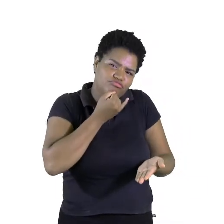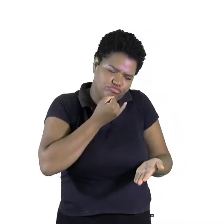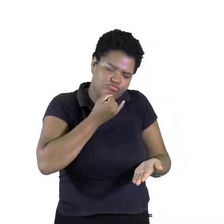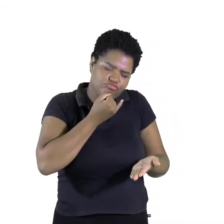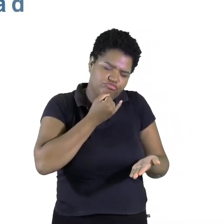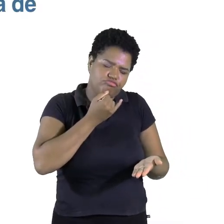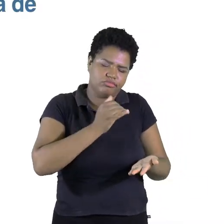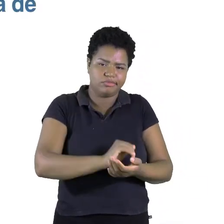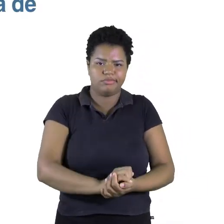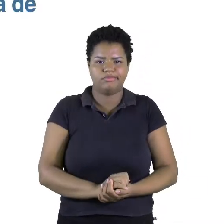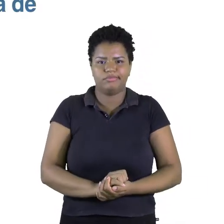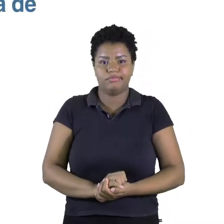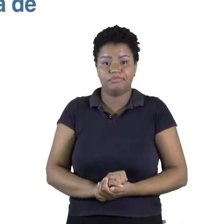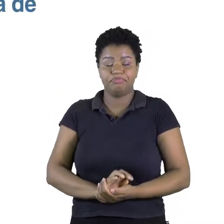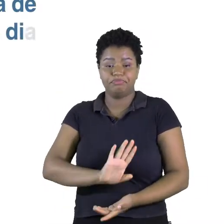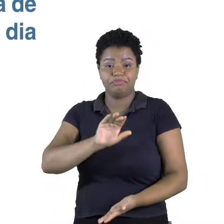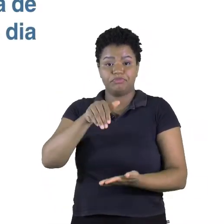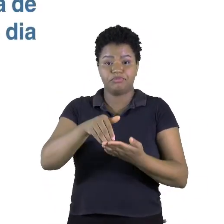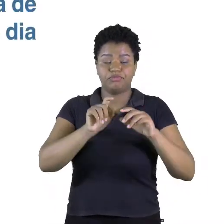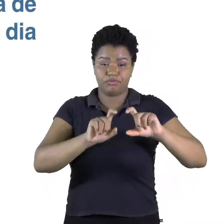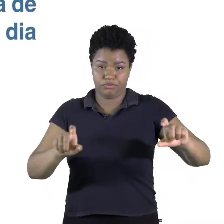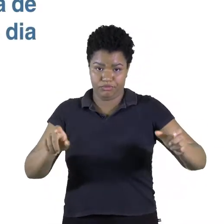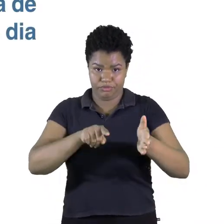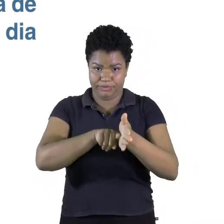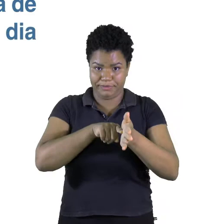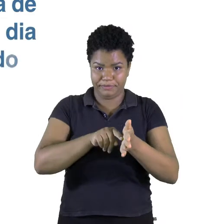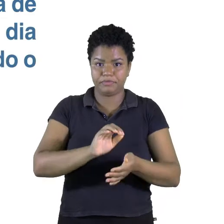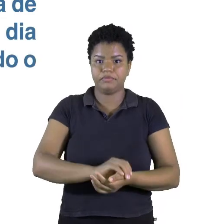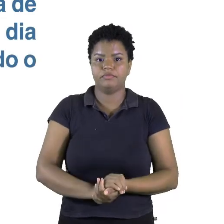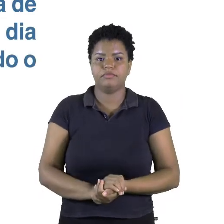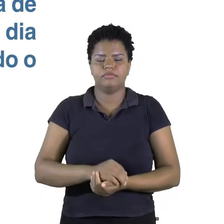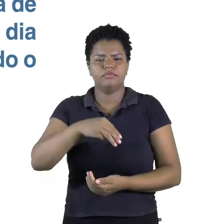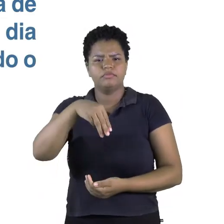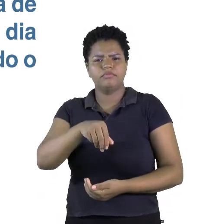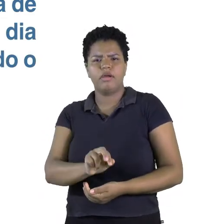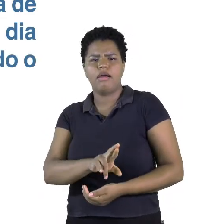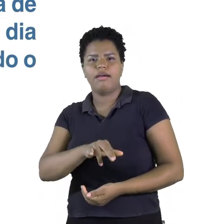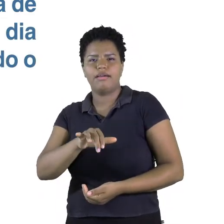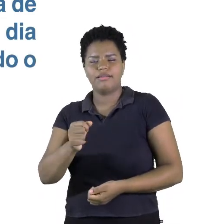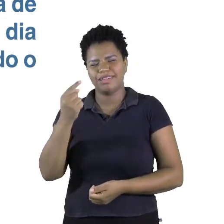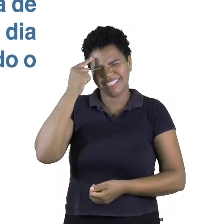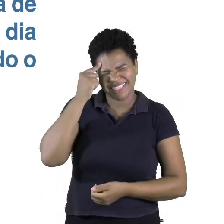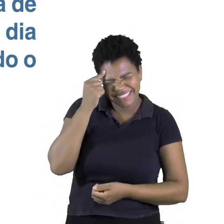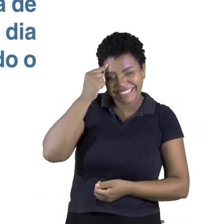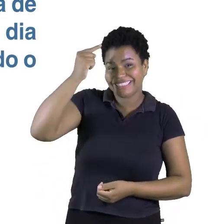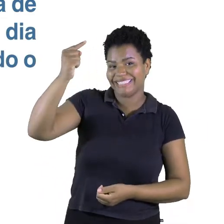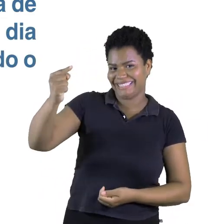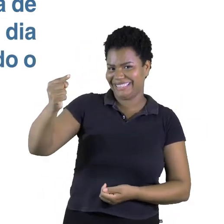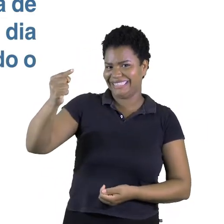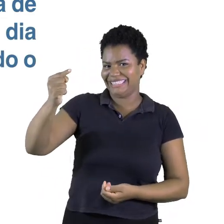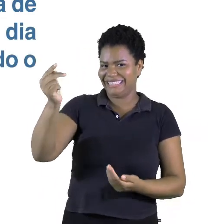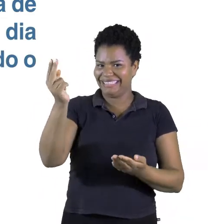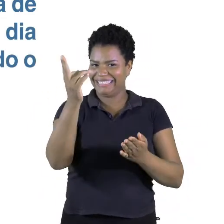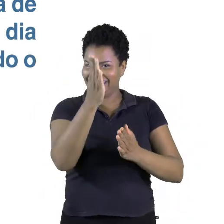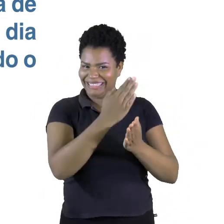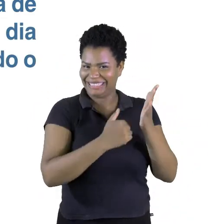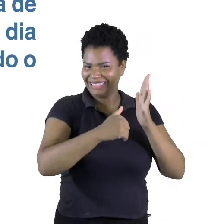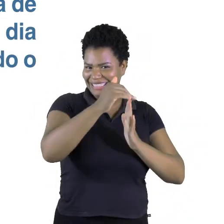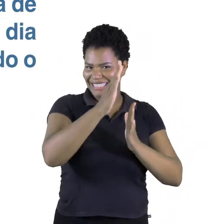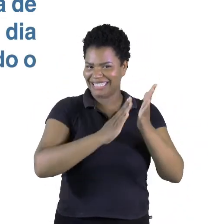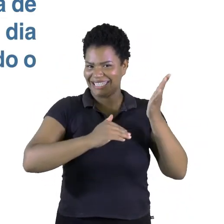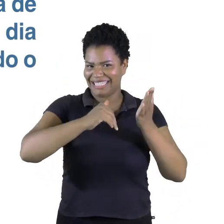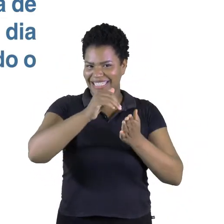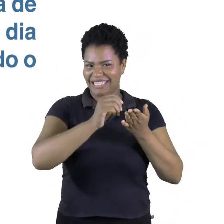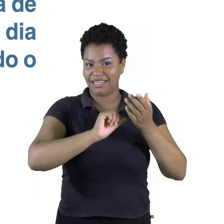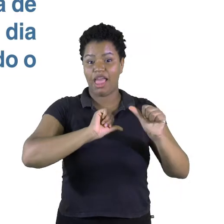Olha a nossa última frase de análise agora. Marina teve uma brilhante ideia de pintar um quadro e